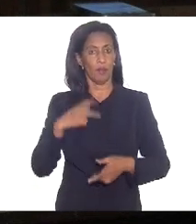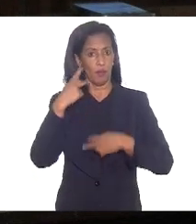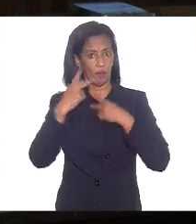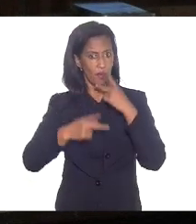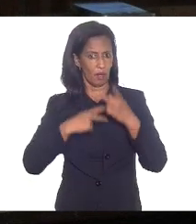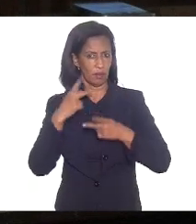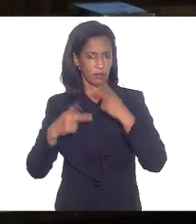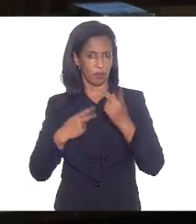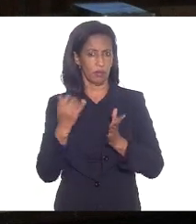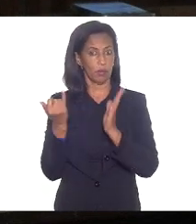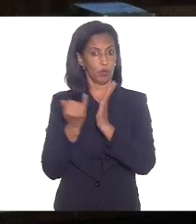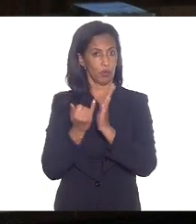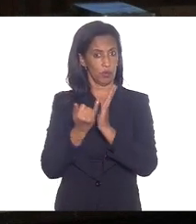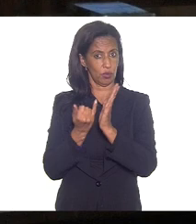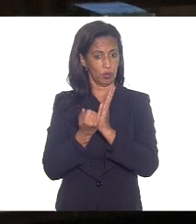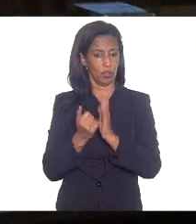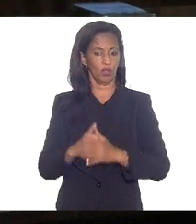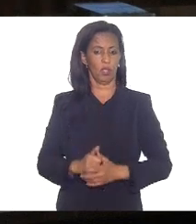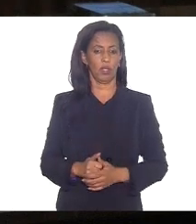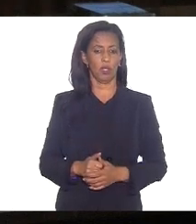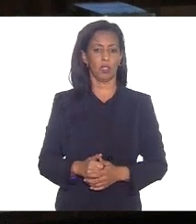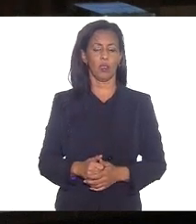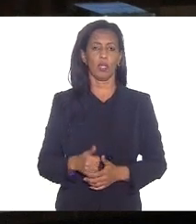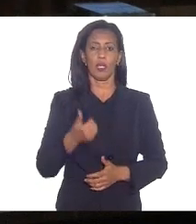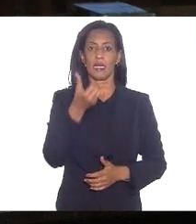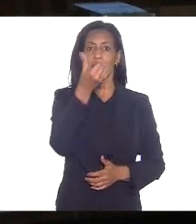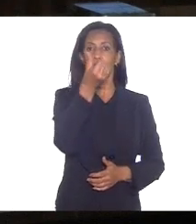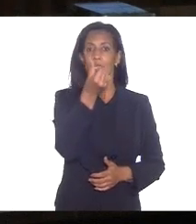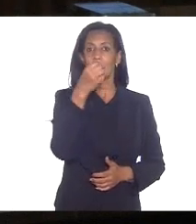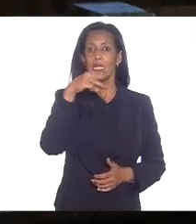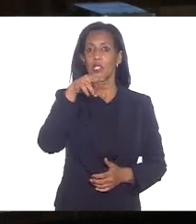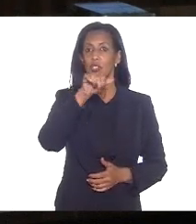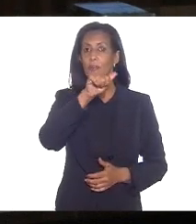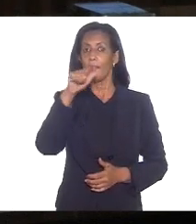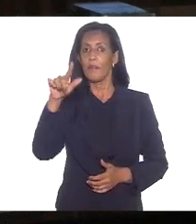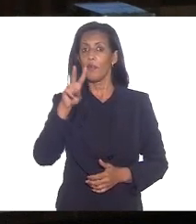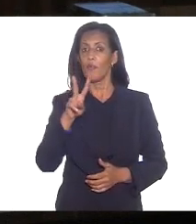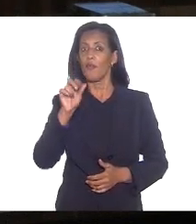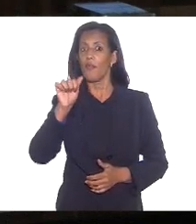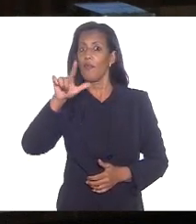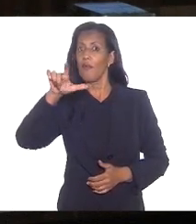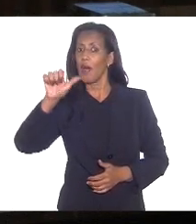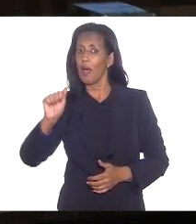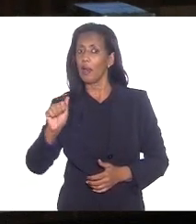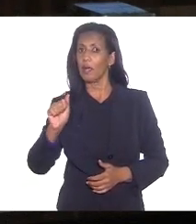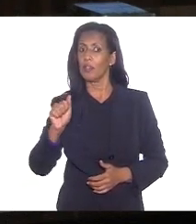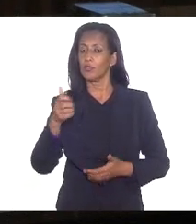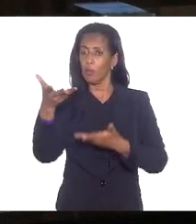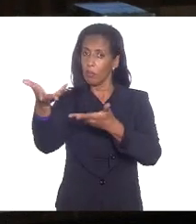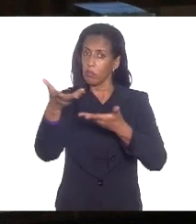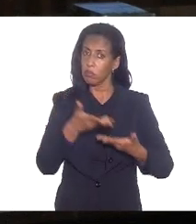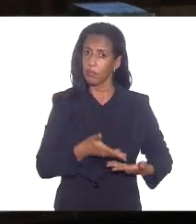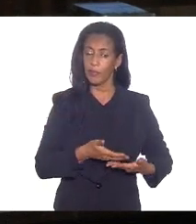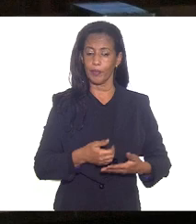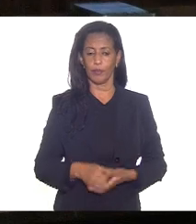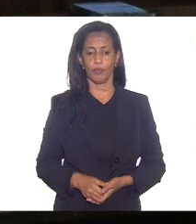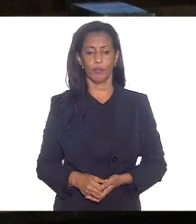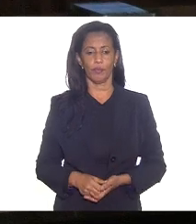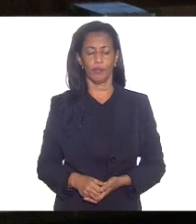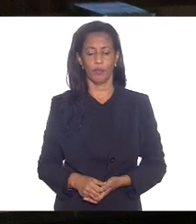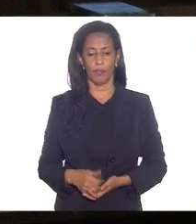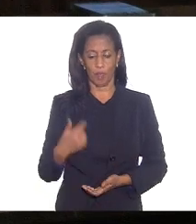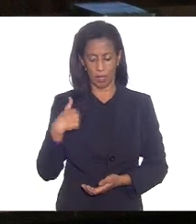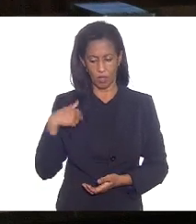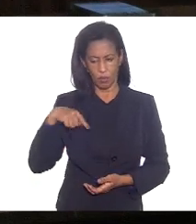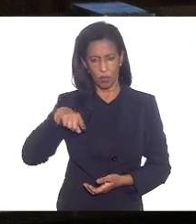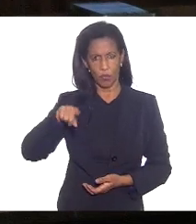dizia no edital que eram 6 mil vagas para serem chamados. E eu